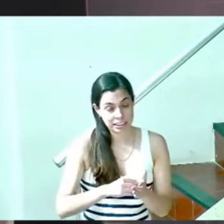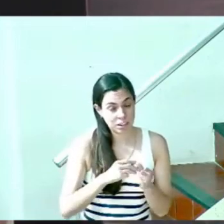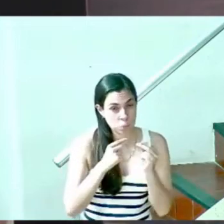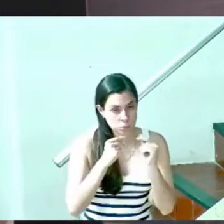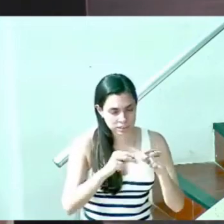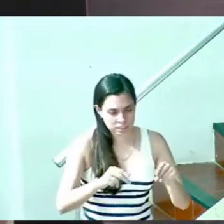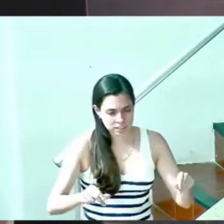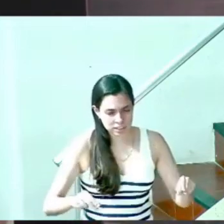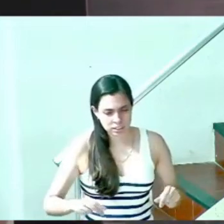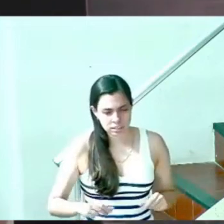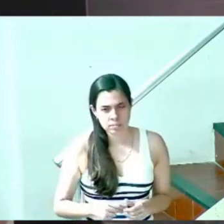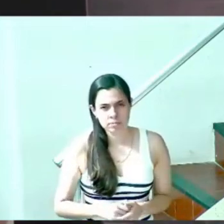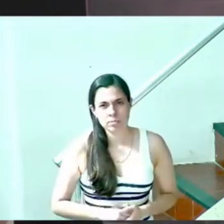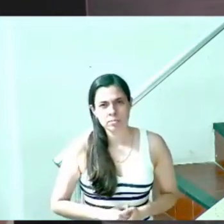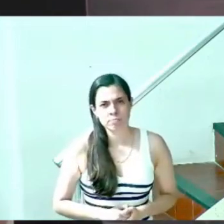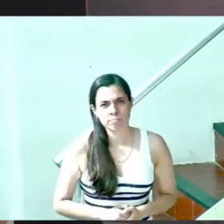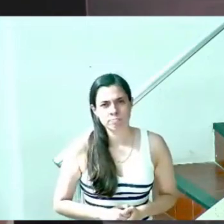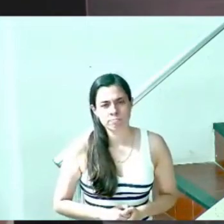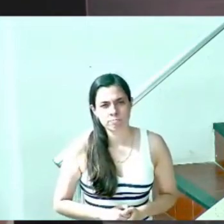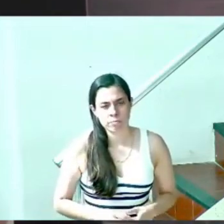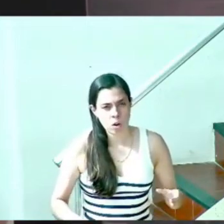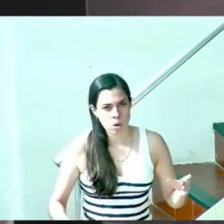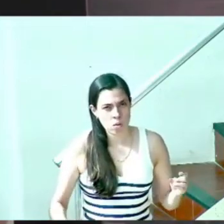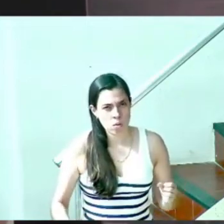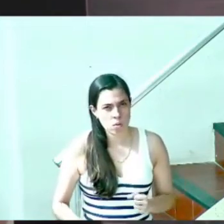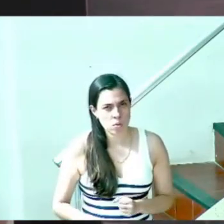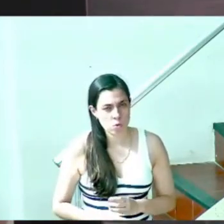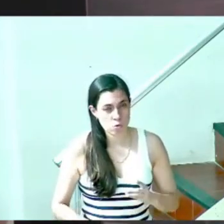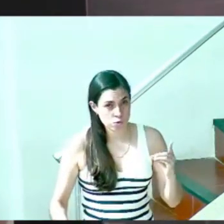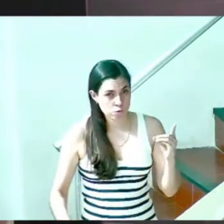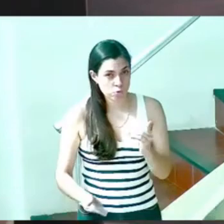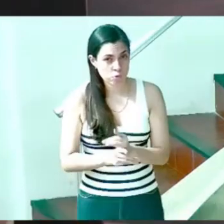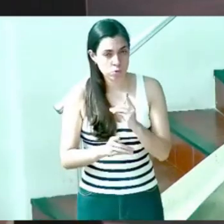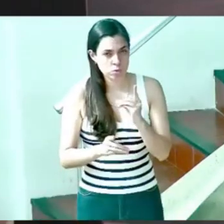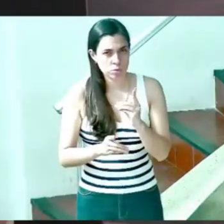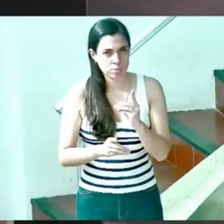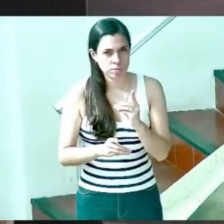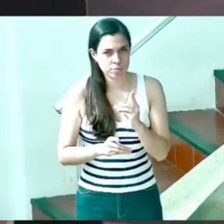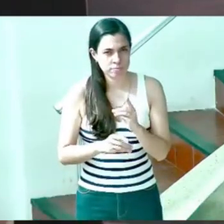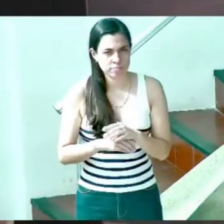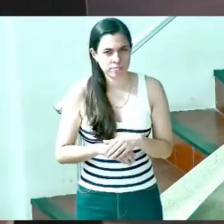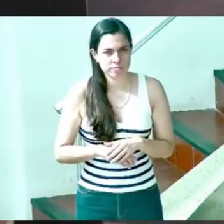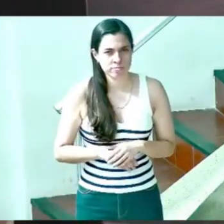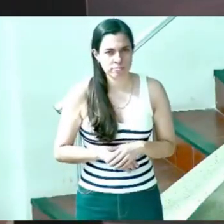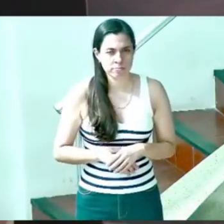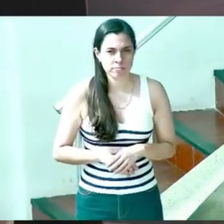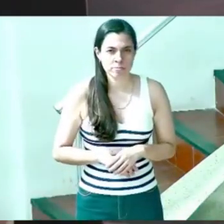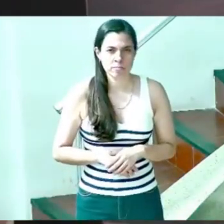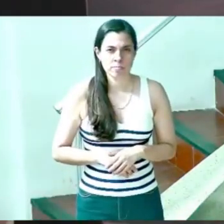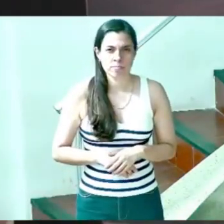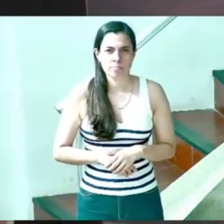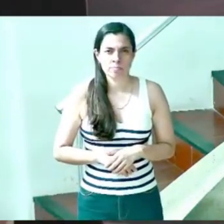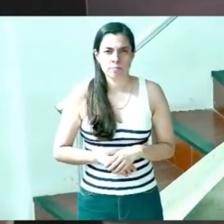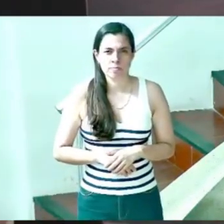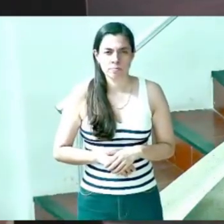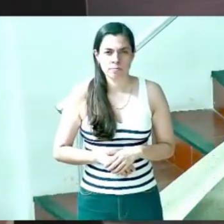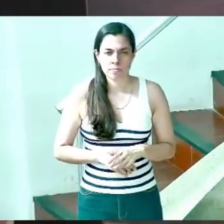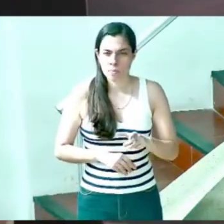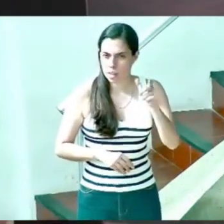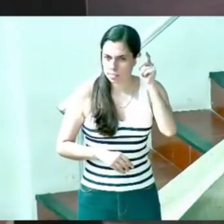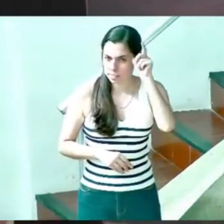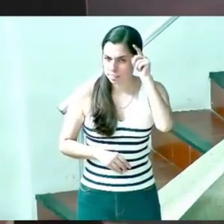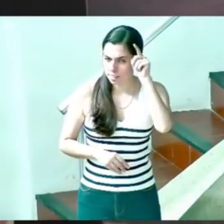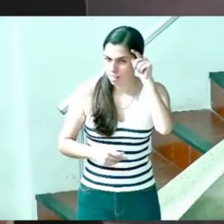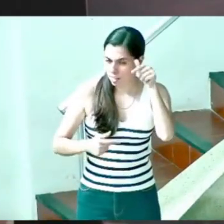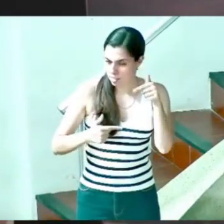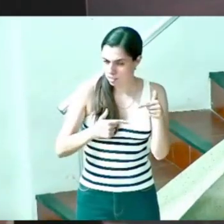um confronto cósmico. A antiga serpente, que é enviada para testar o